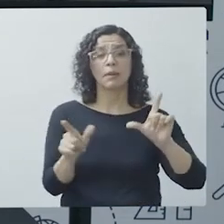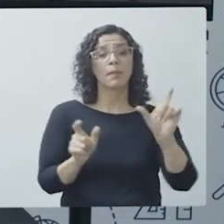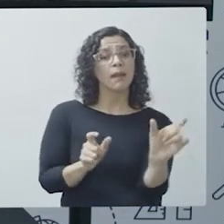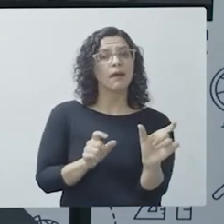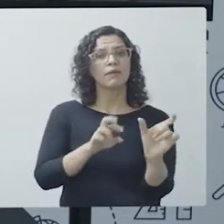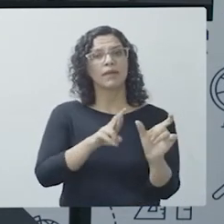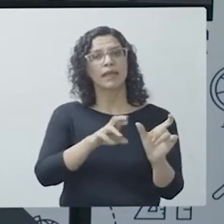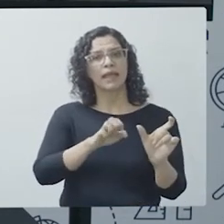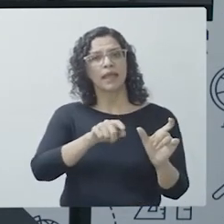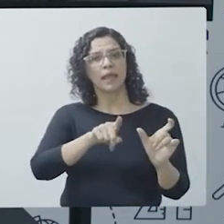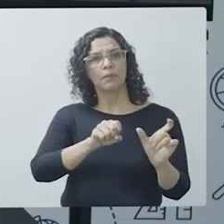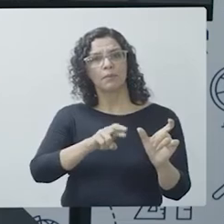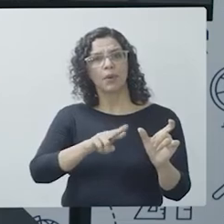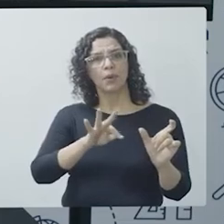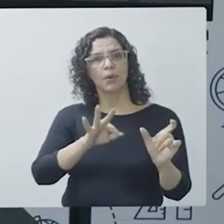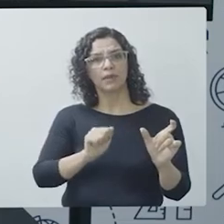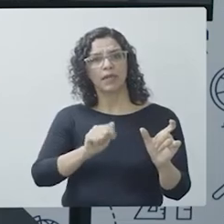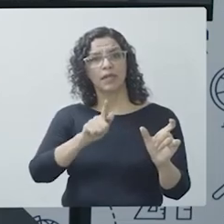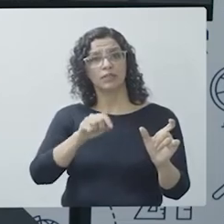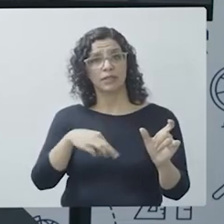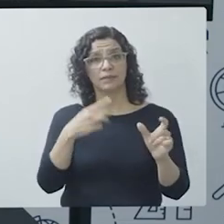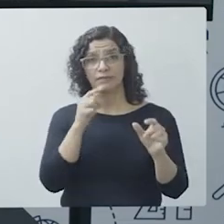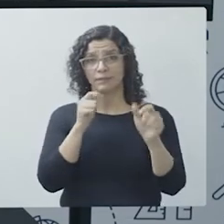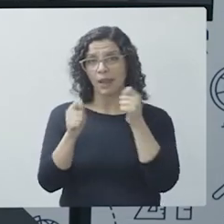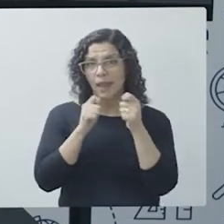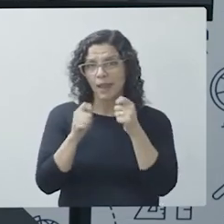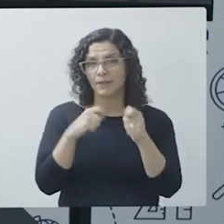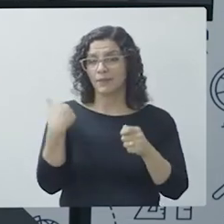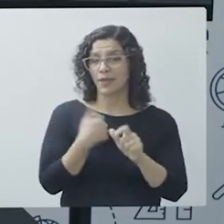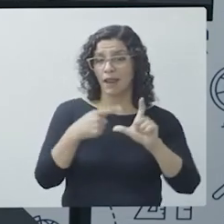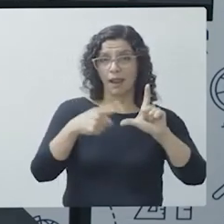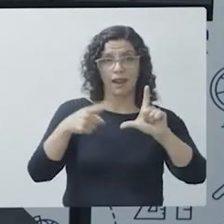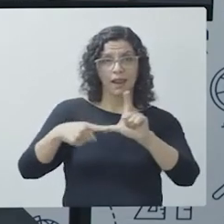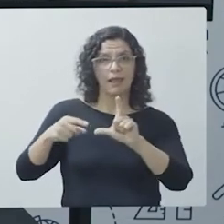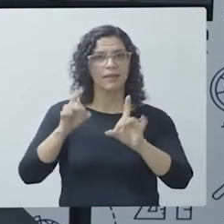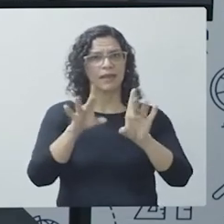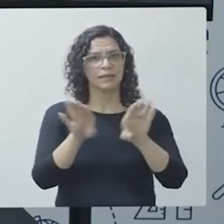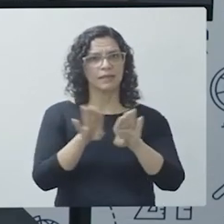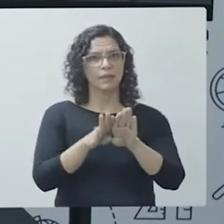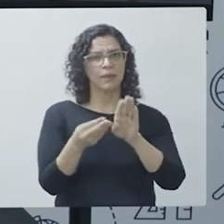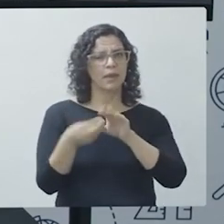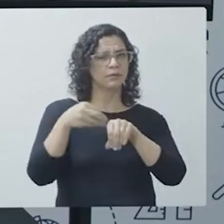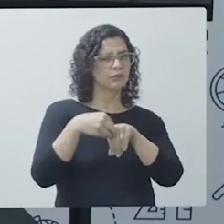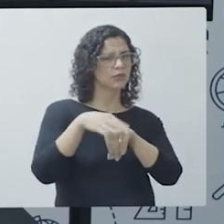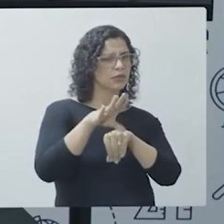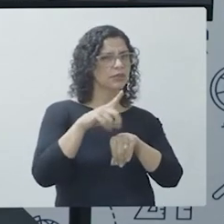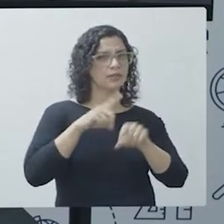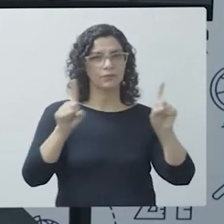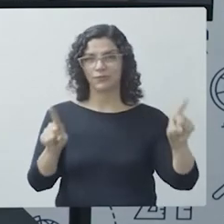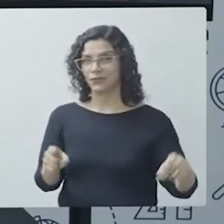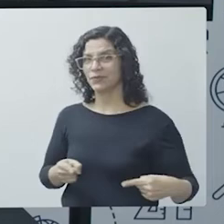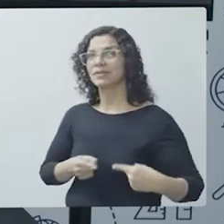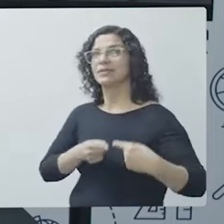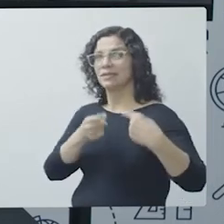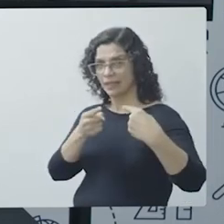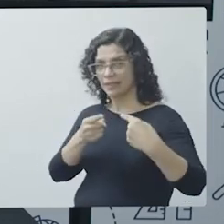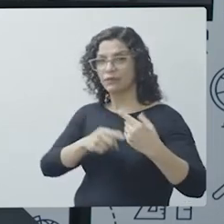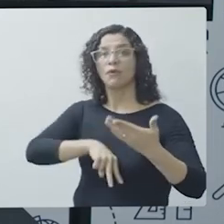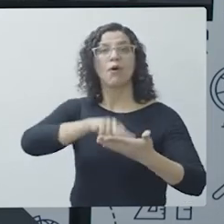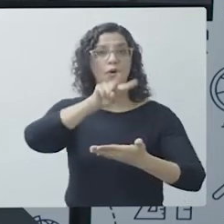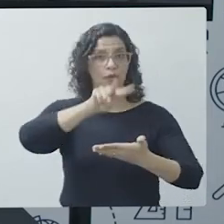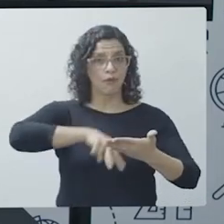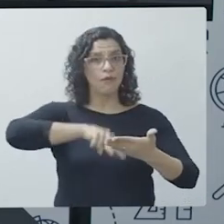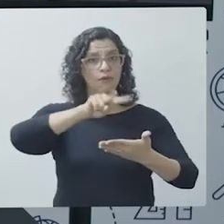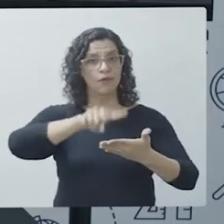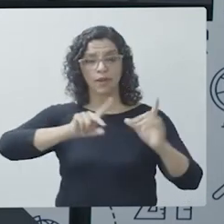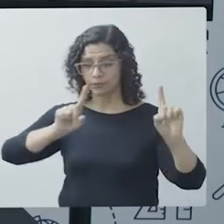palavra reportagem. Cada letra dessa vai nos dar um desafio. Eu vou ler